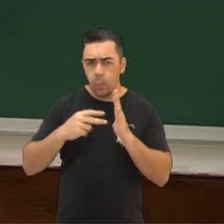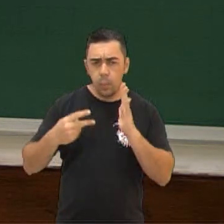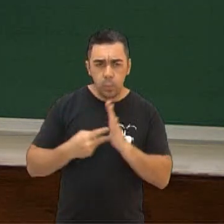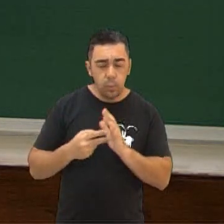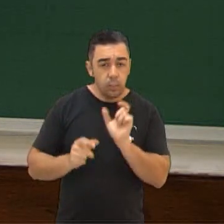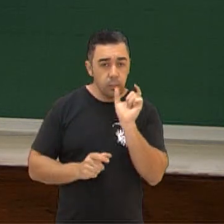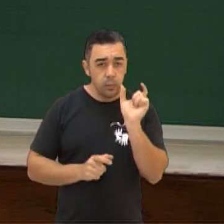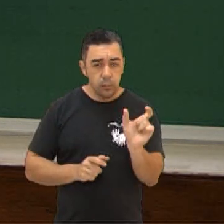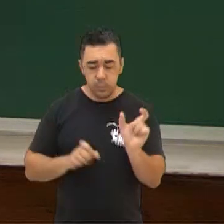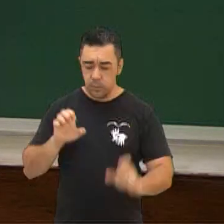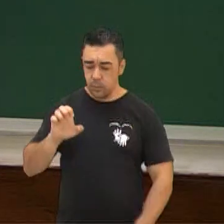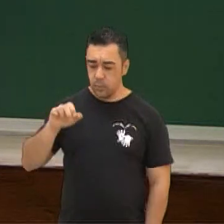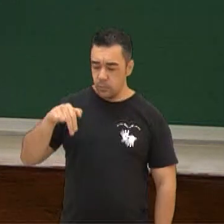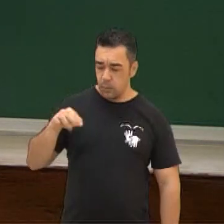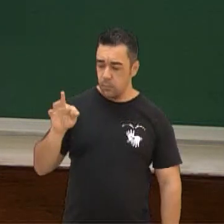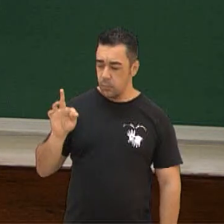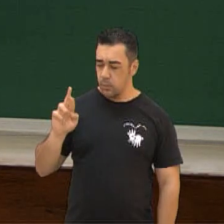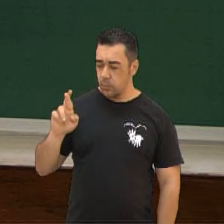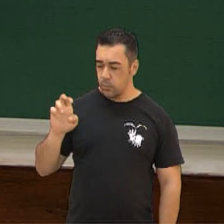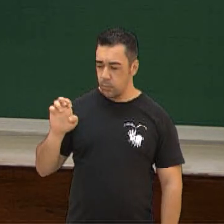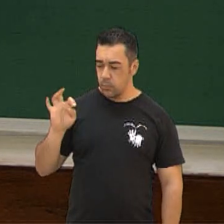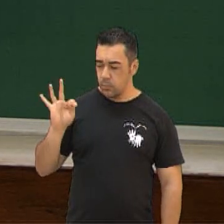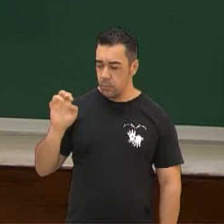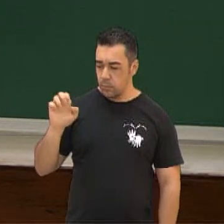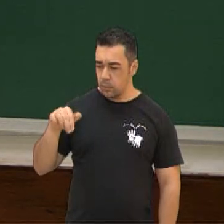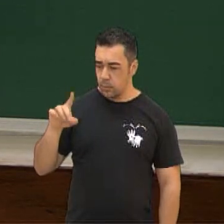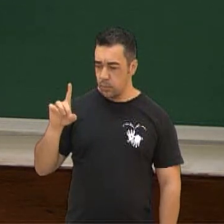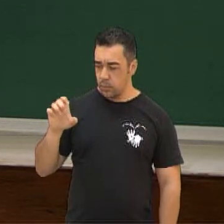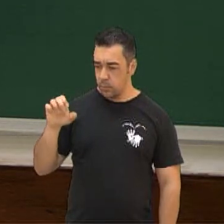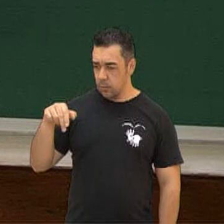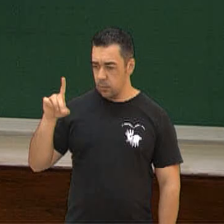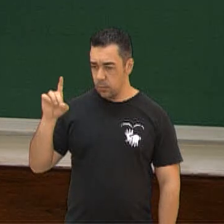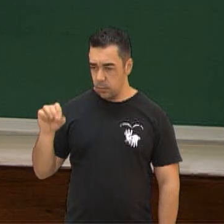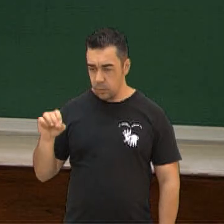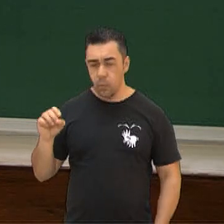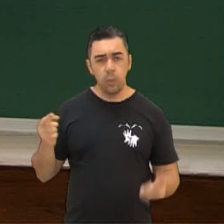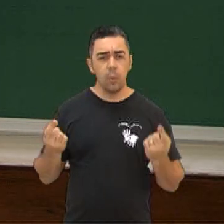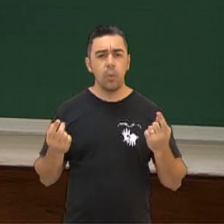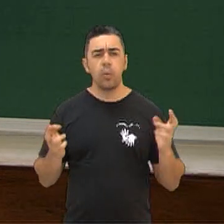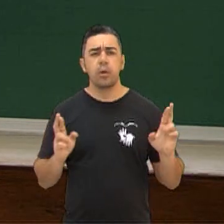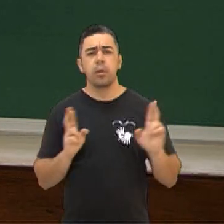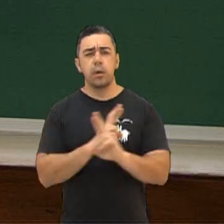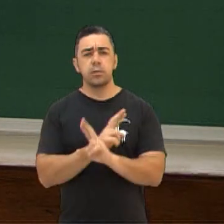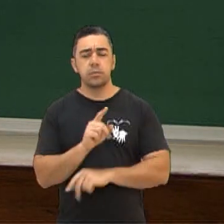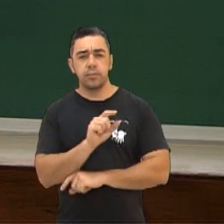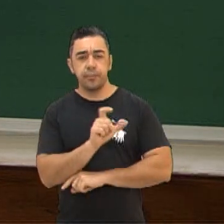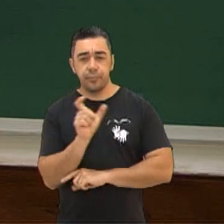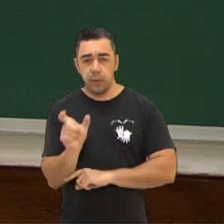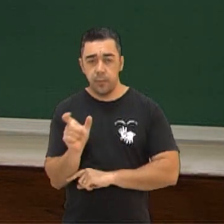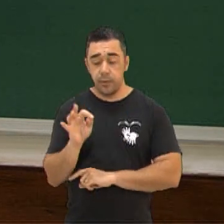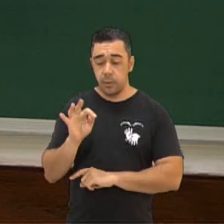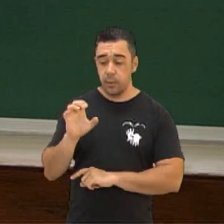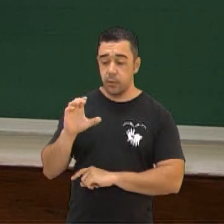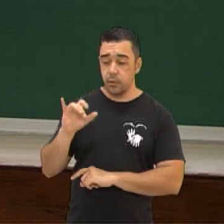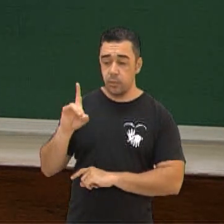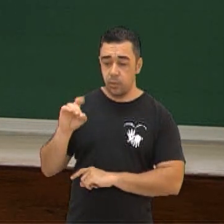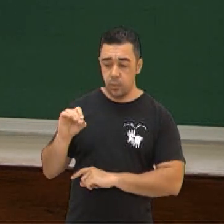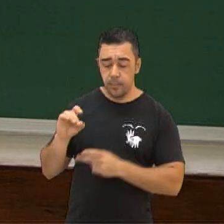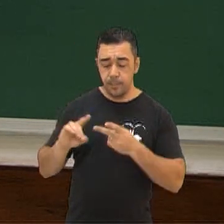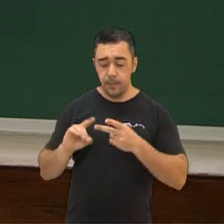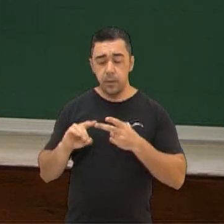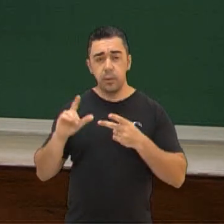palavra entretendendo produz? Letra B. Qual a relação de sentido entre as palavras tecido e